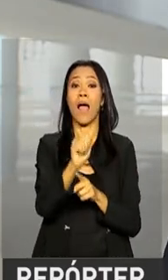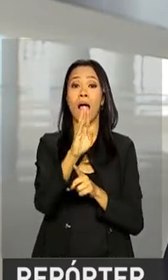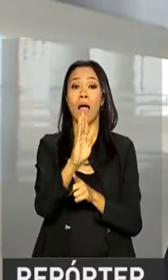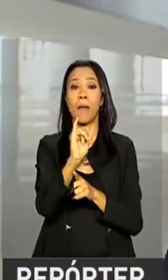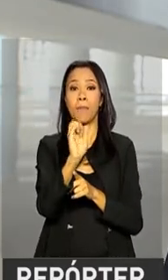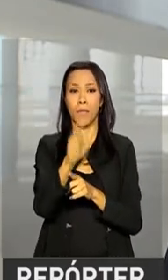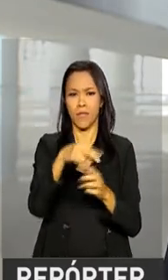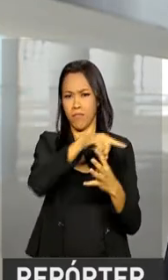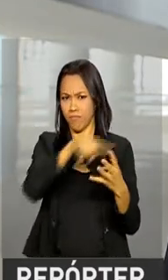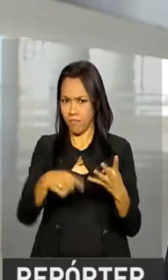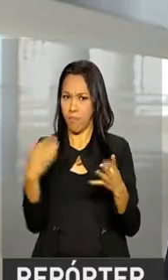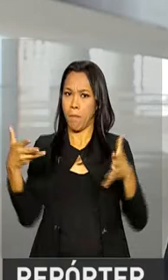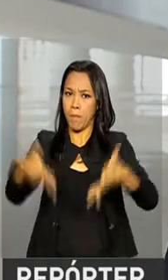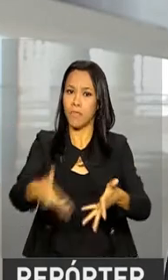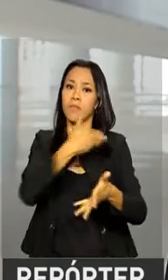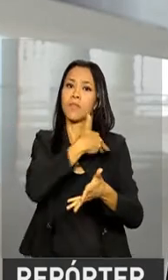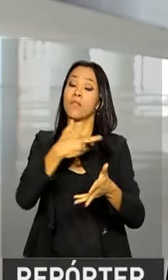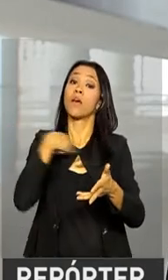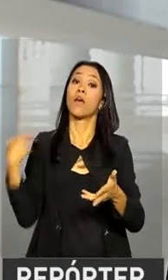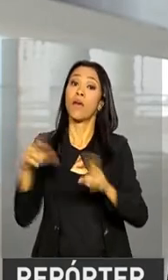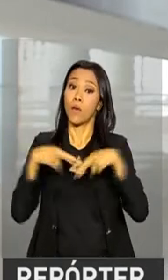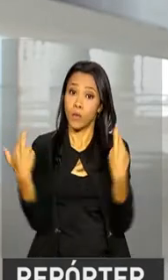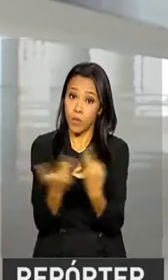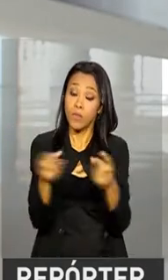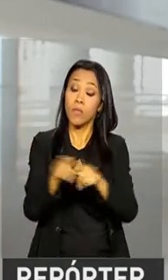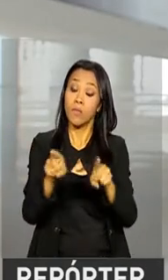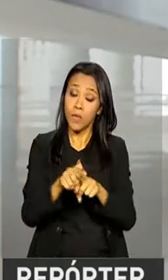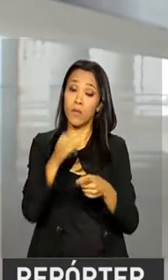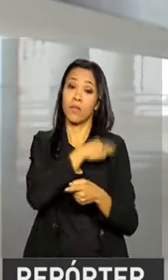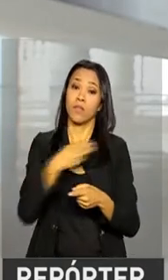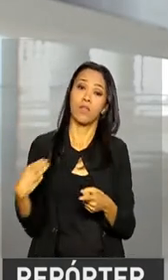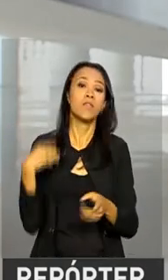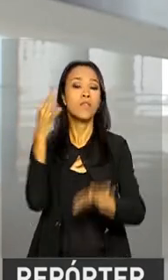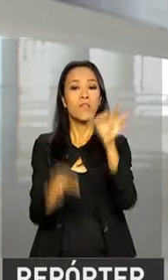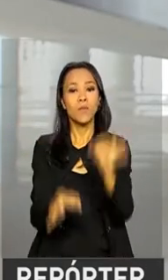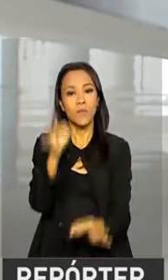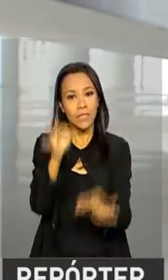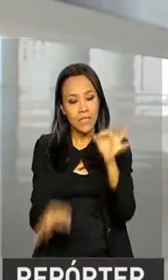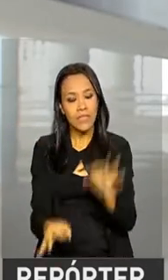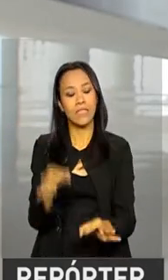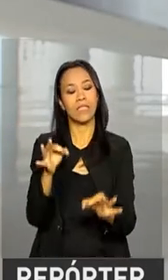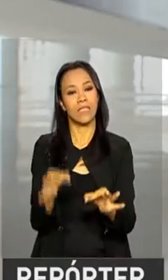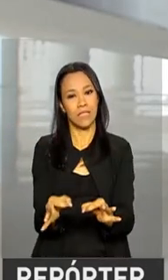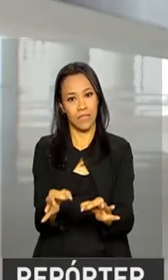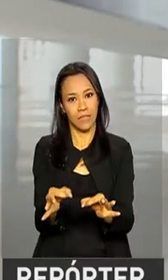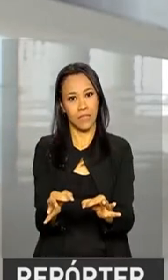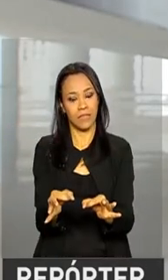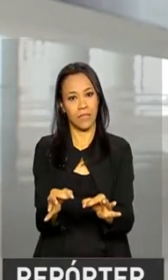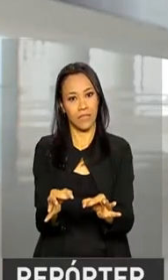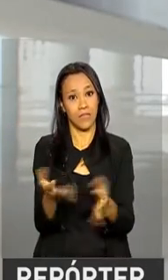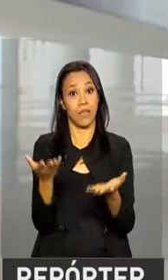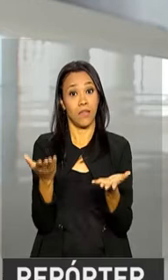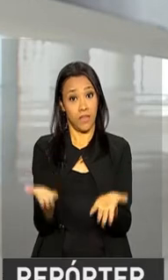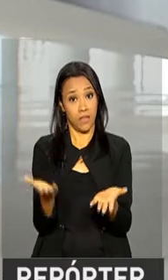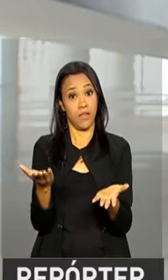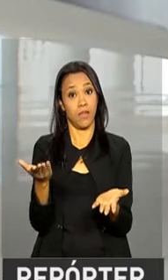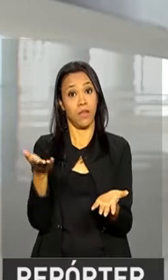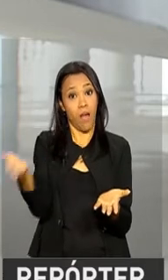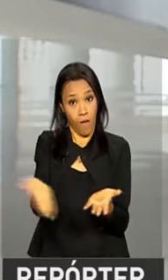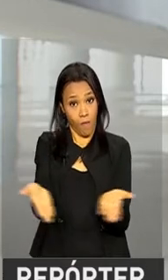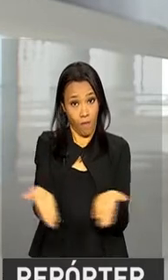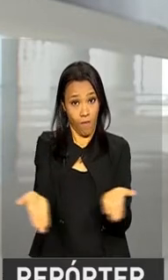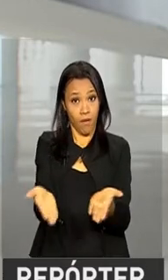deve participar dessa reunião o ministro da justiça alexandre moraes que neste momento alexandre de moraes perdão que neste momento